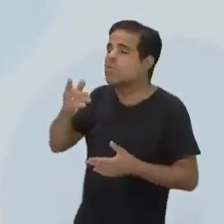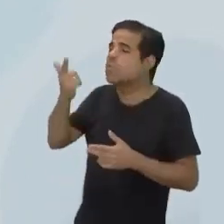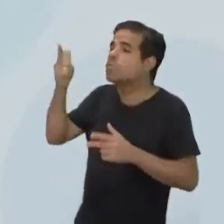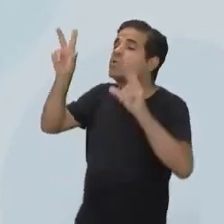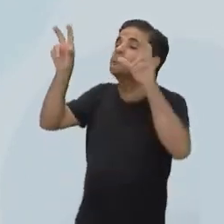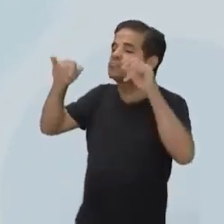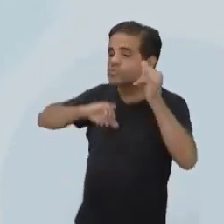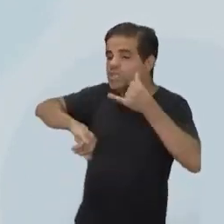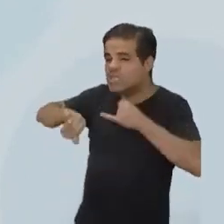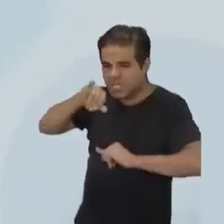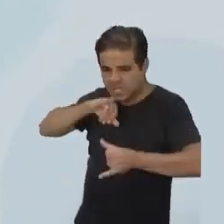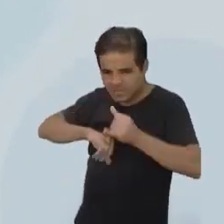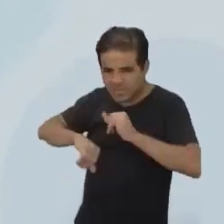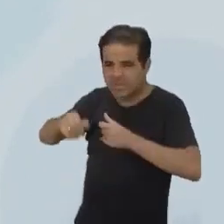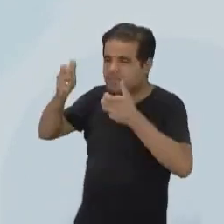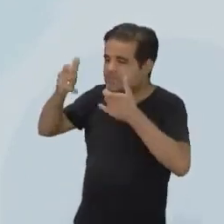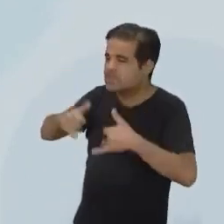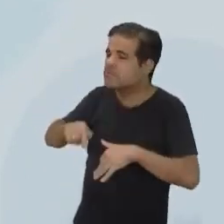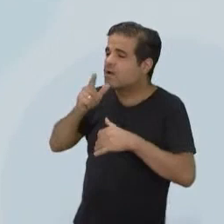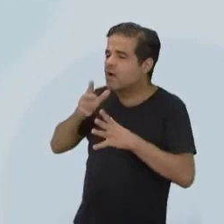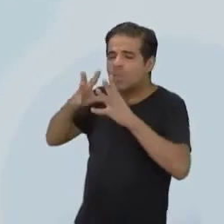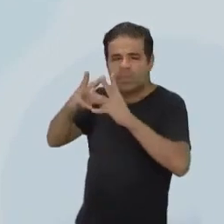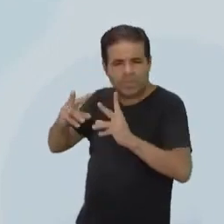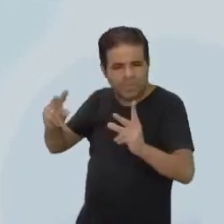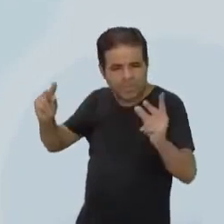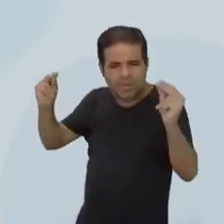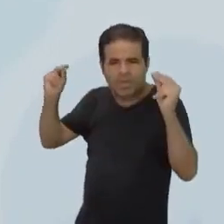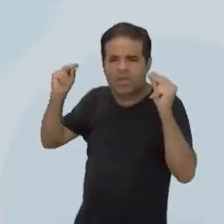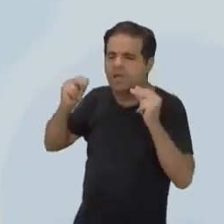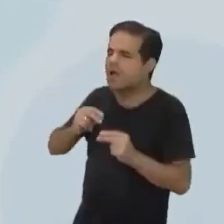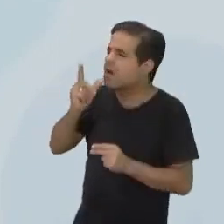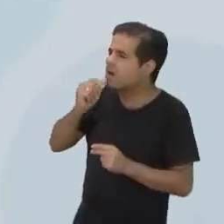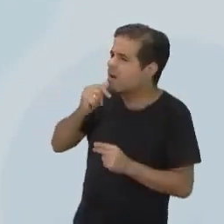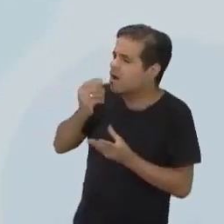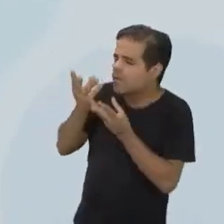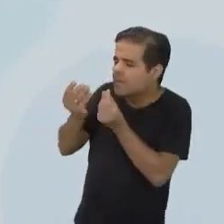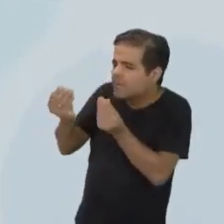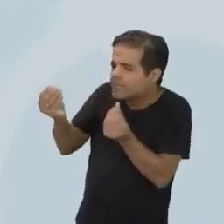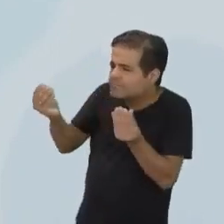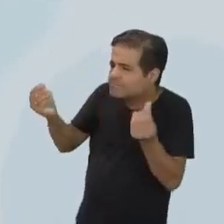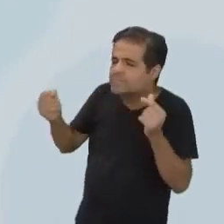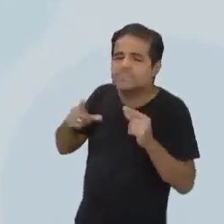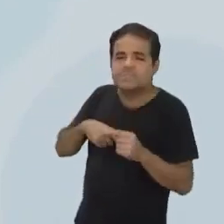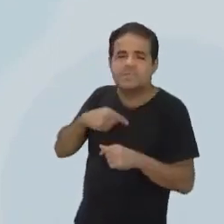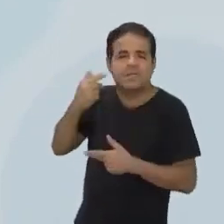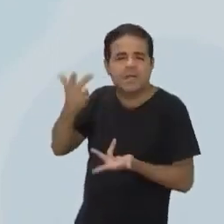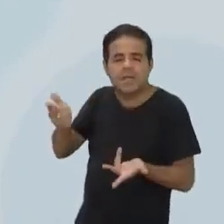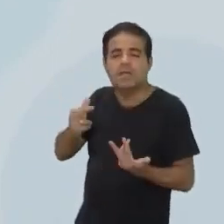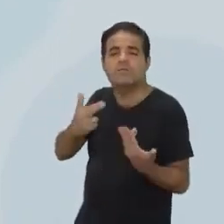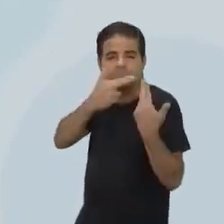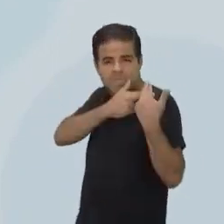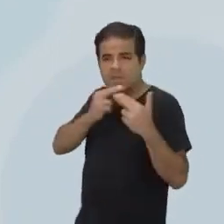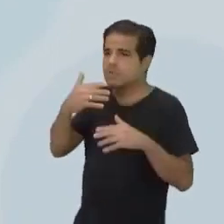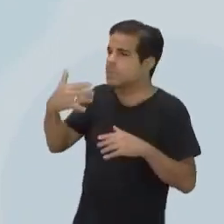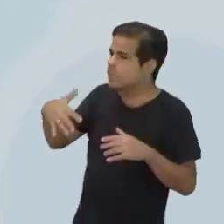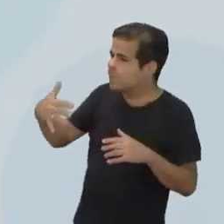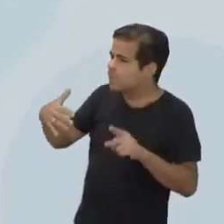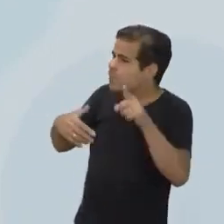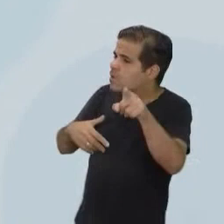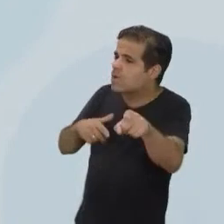só para falar da água como solvente. E como solvente, ela tem aí uma das responsabilidades